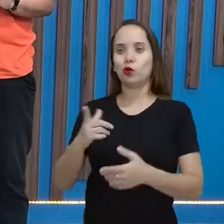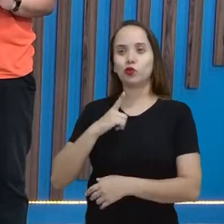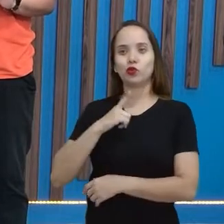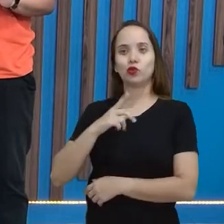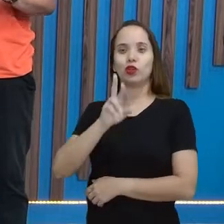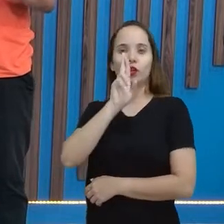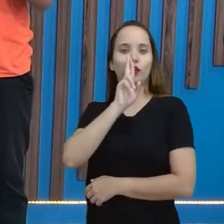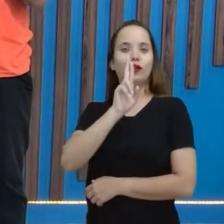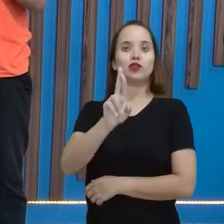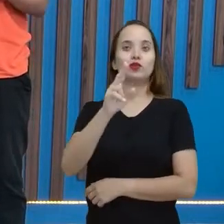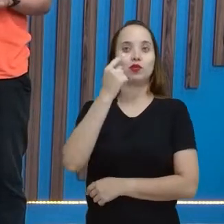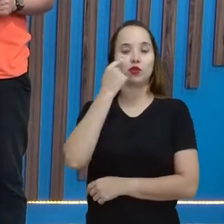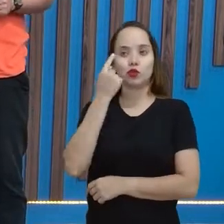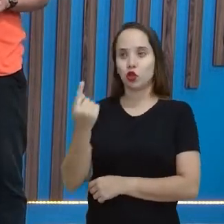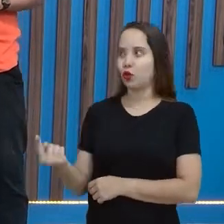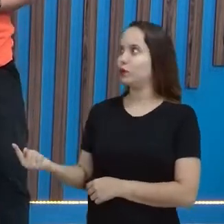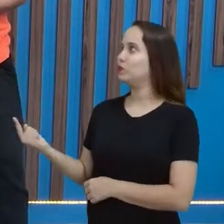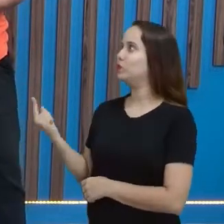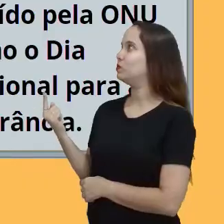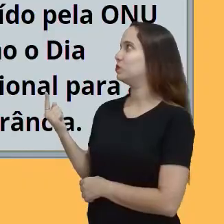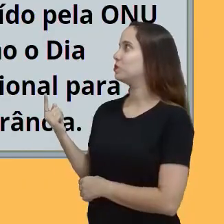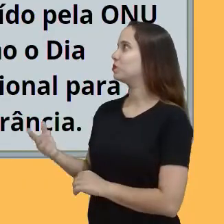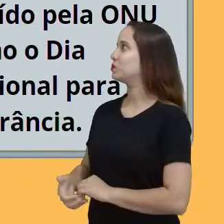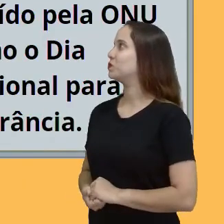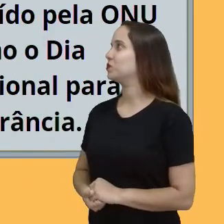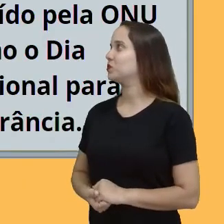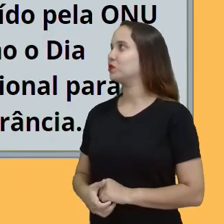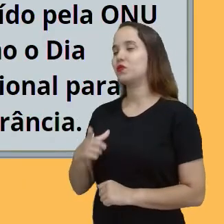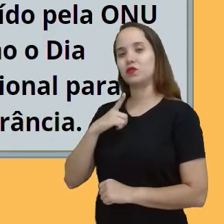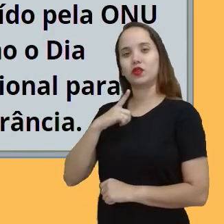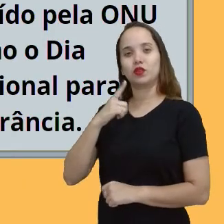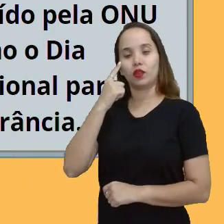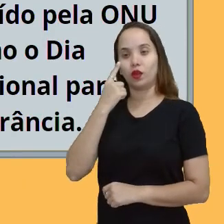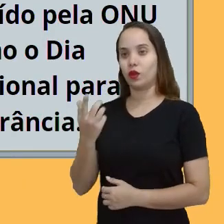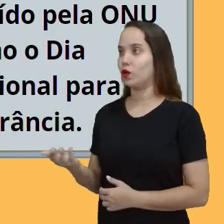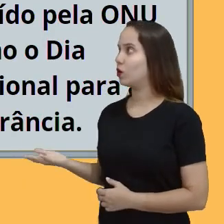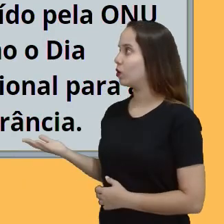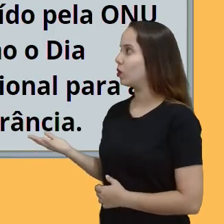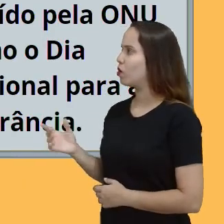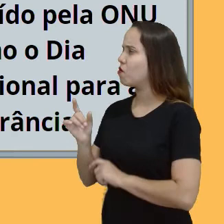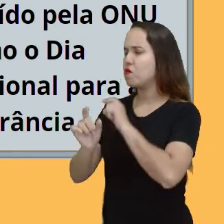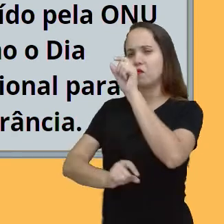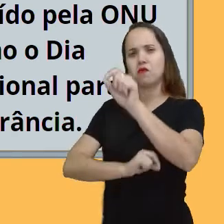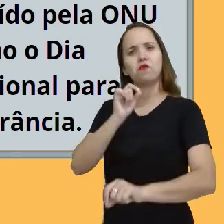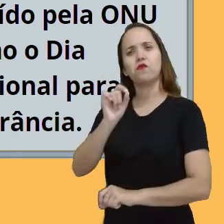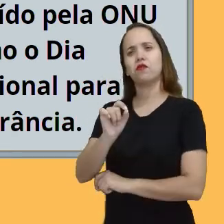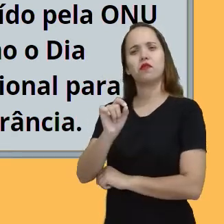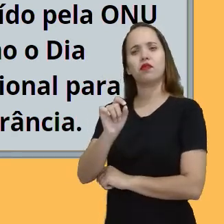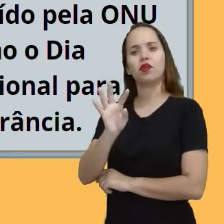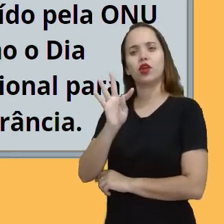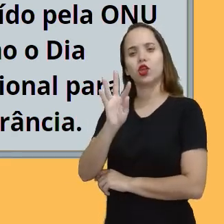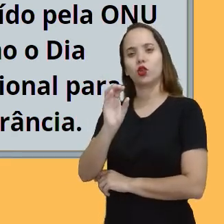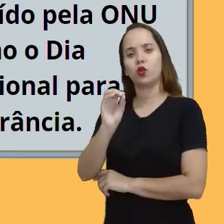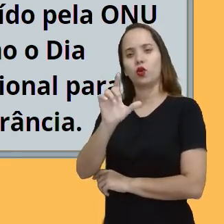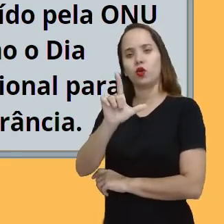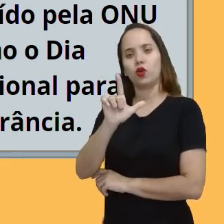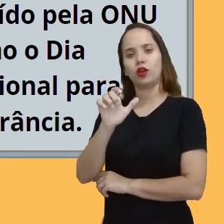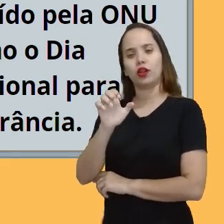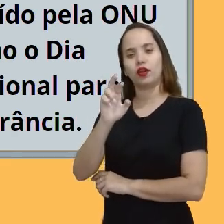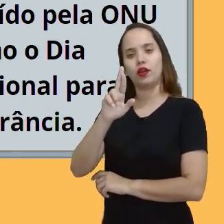resposta, né? Vai chegar aí na tela para vocês. A gente tem aqui, o que é, né, tolerância.